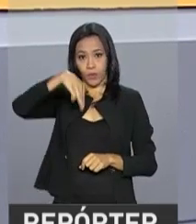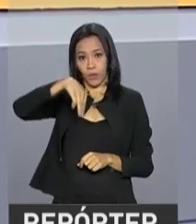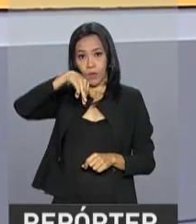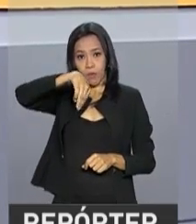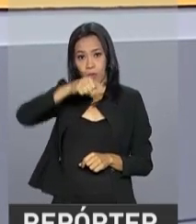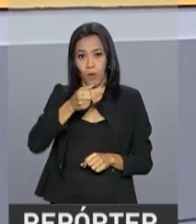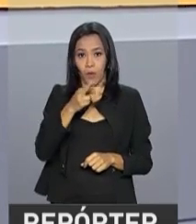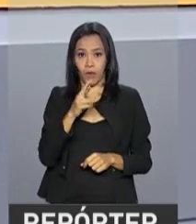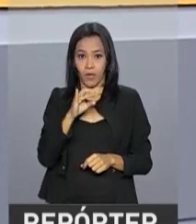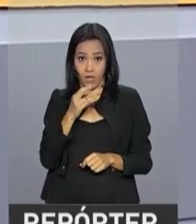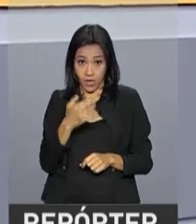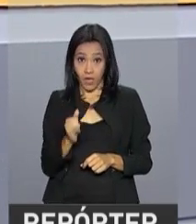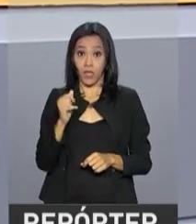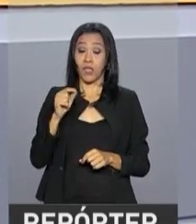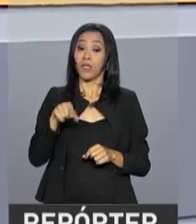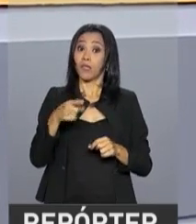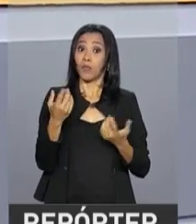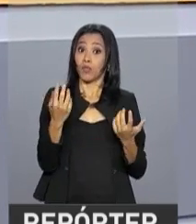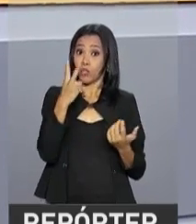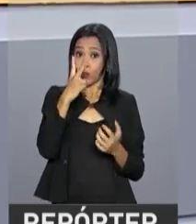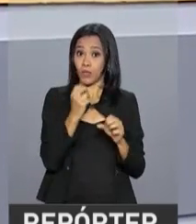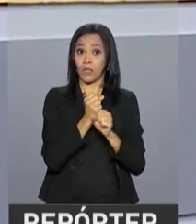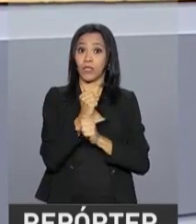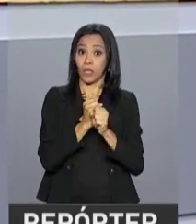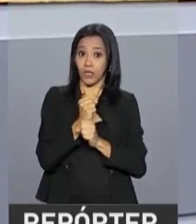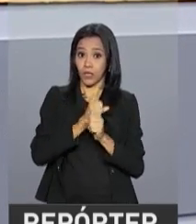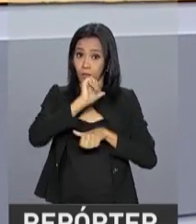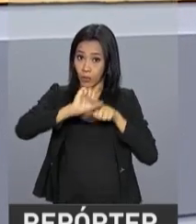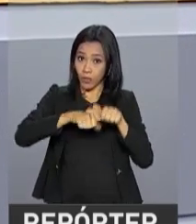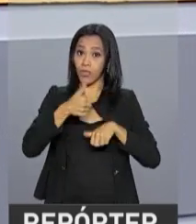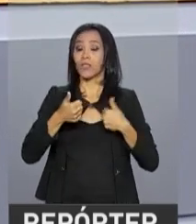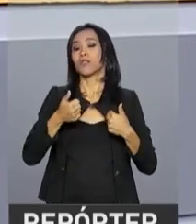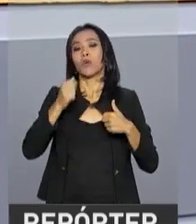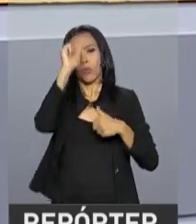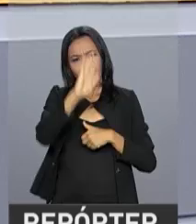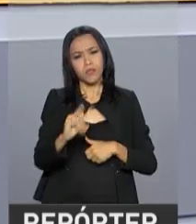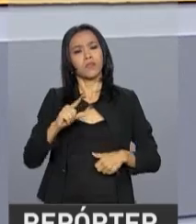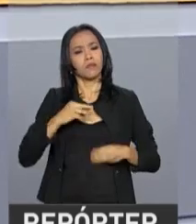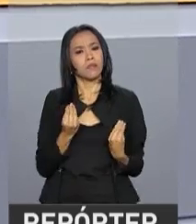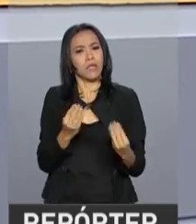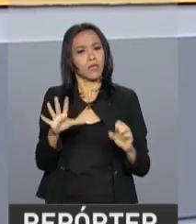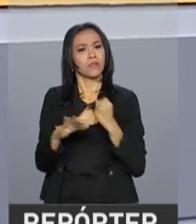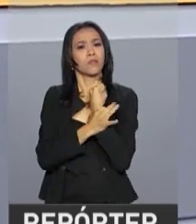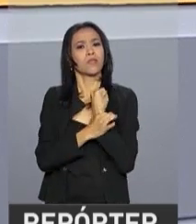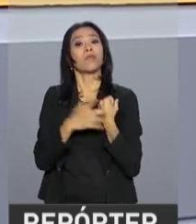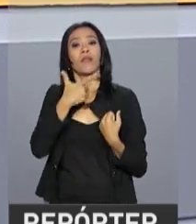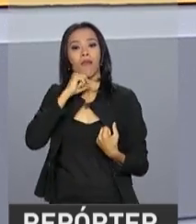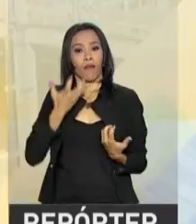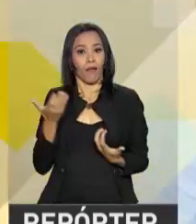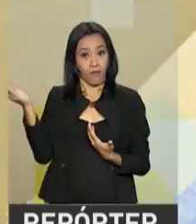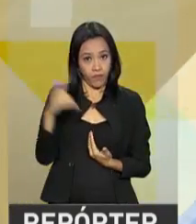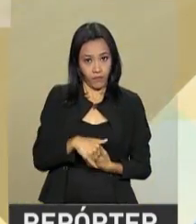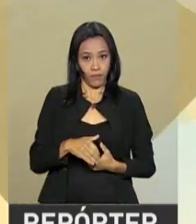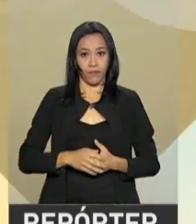reformas dos últimos 2 anos o Brasil oferece a segurança para quem quer investir aqui no